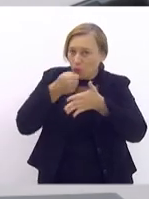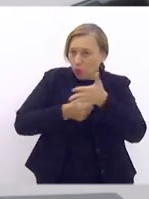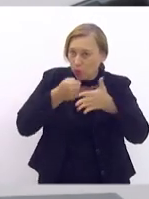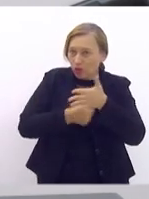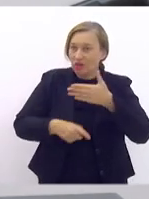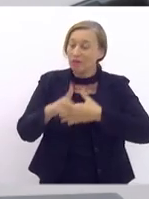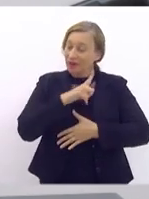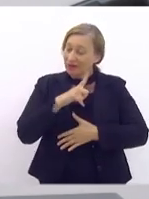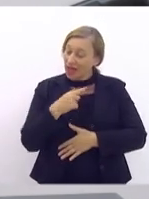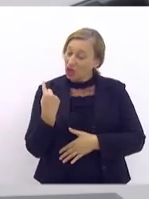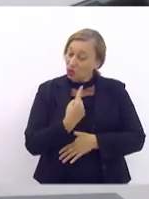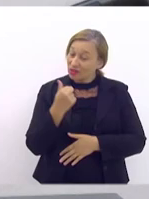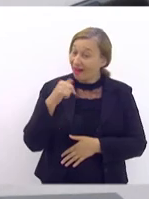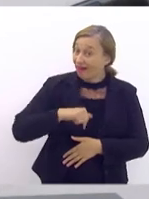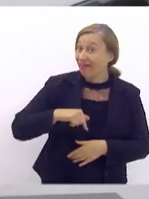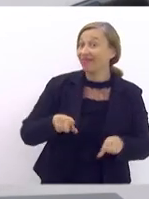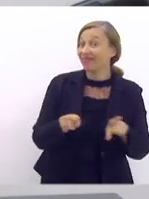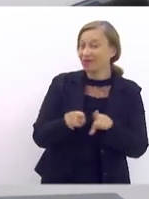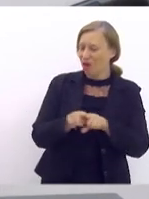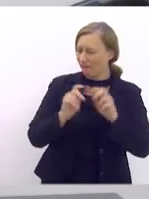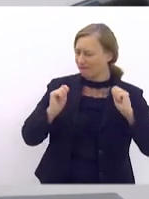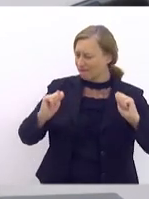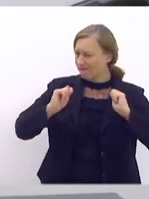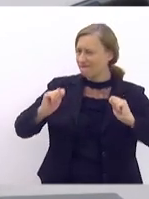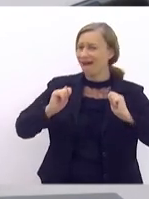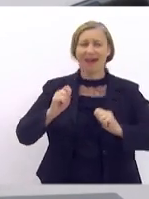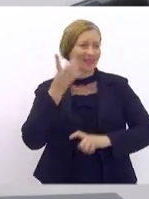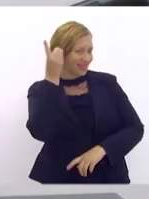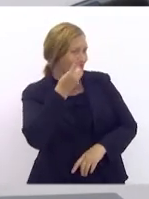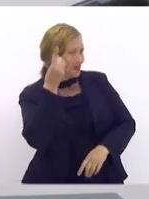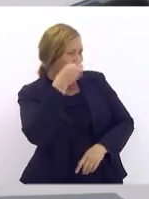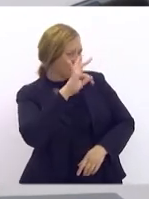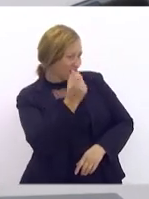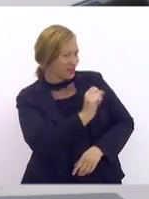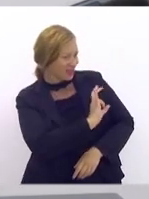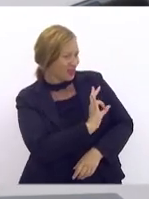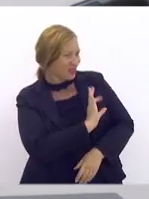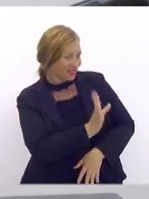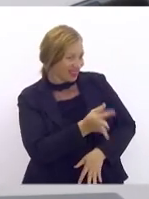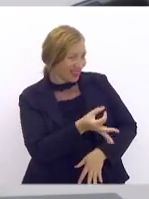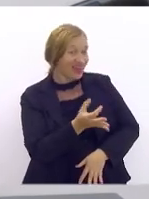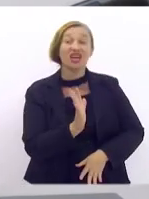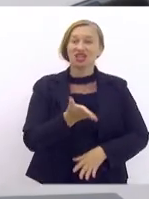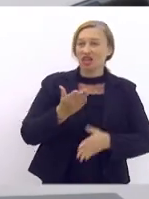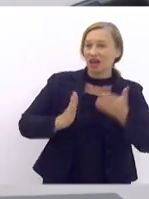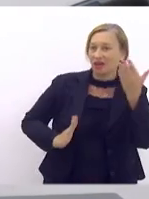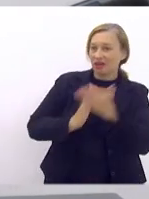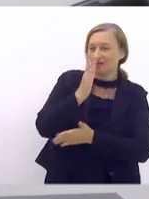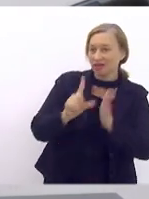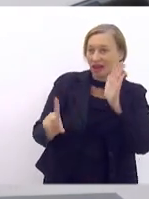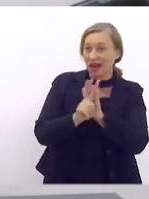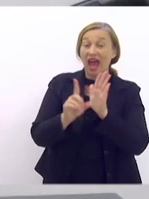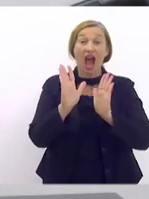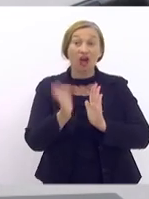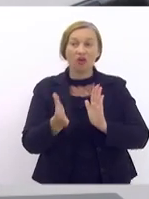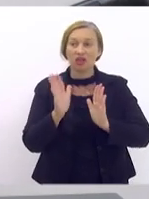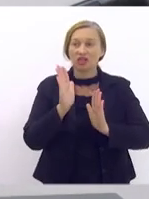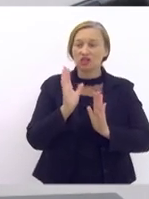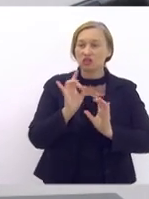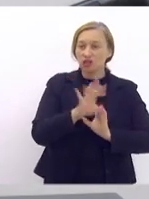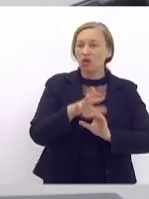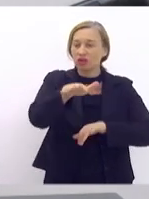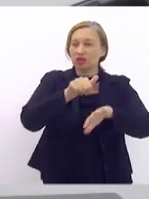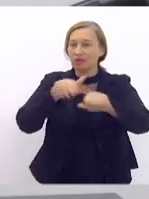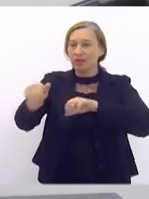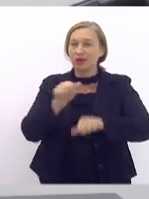para ter a nossa. A gente torce, né, deputada Marta Rocha, como já votamos a lei, agora é só o chamamento